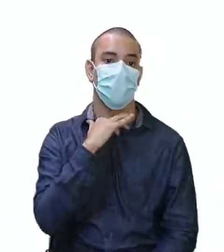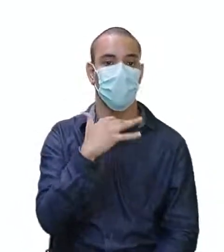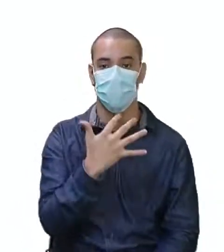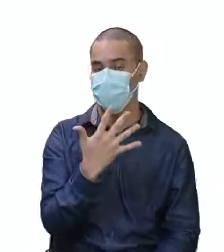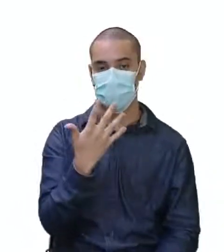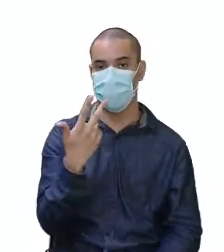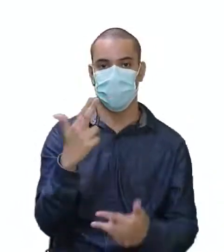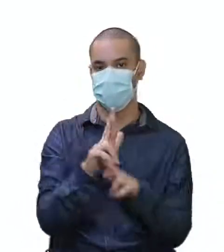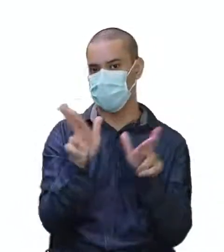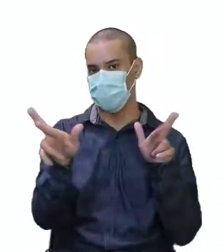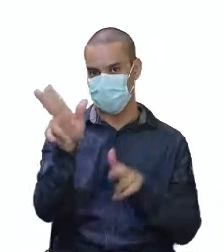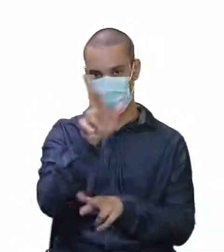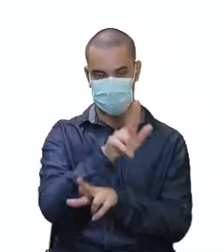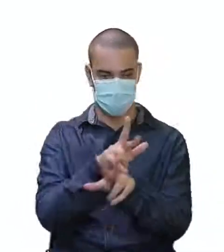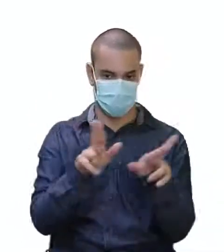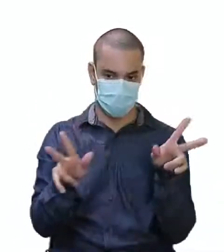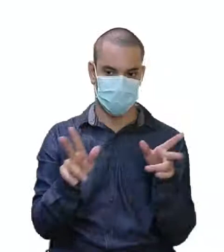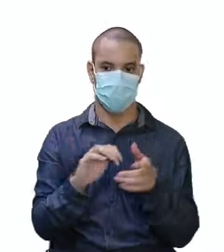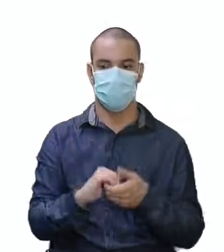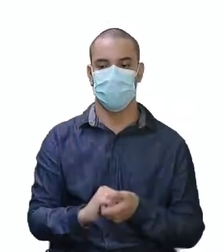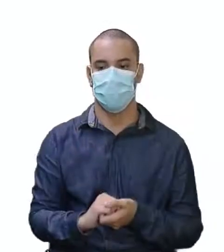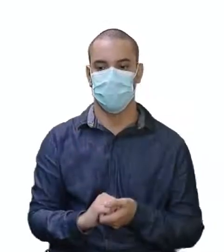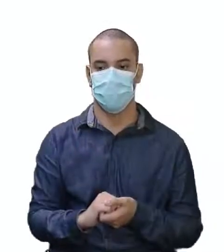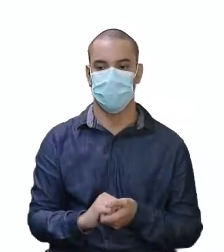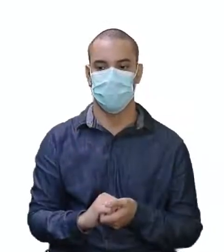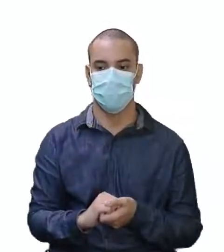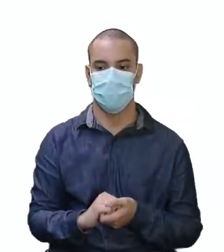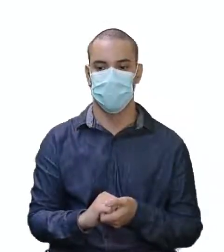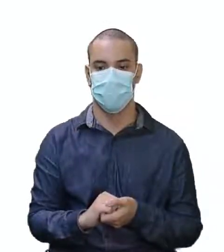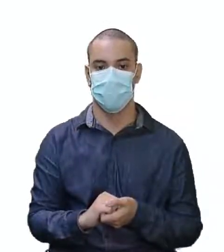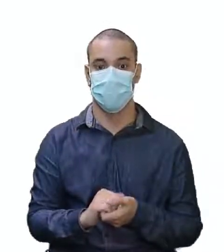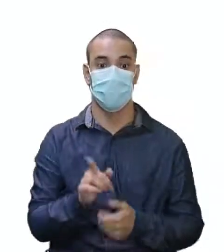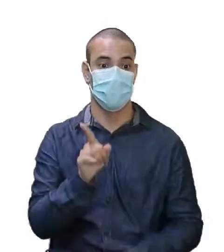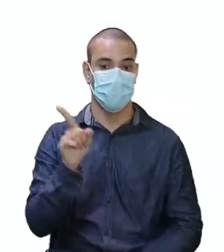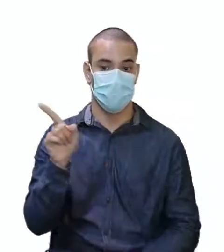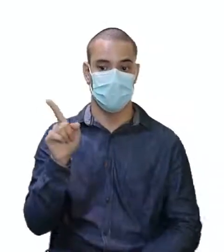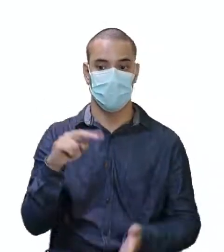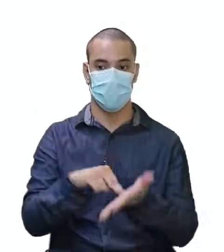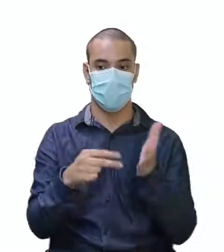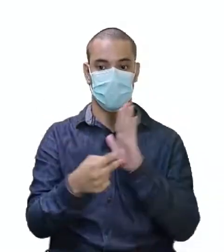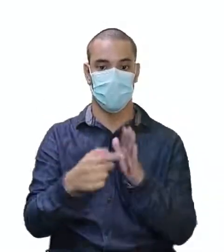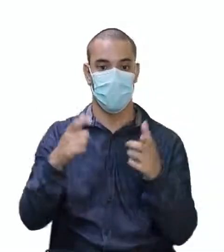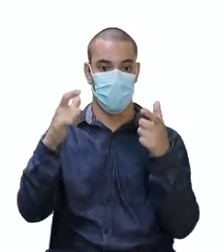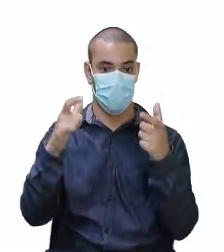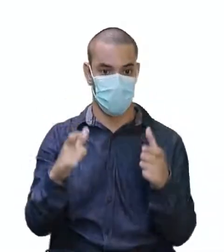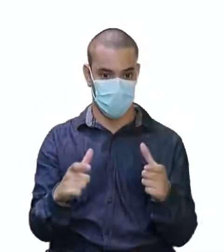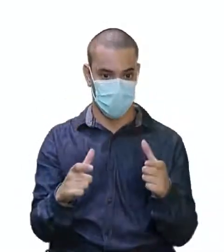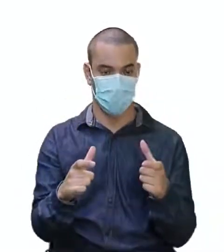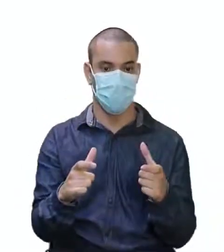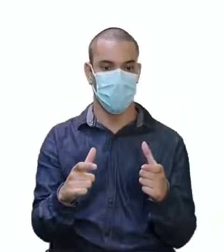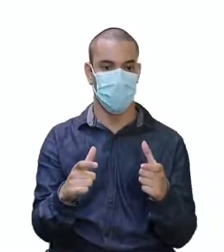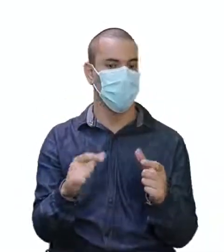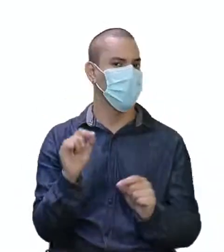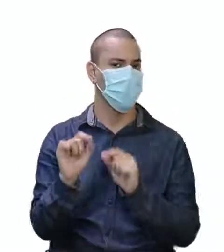correto seria hábitat, tá? Bom, é o local